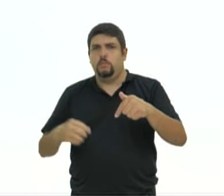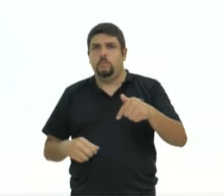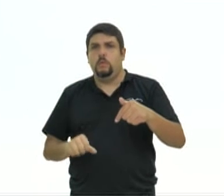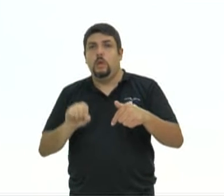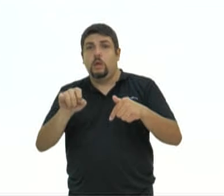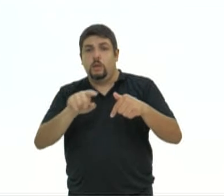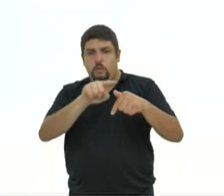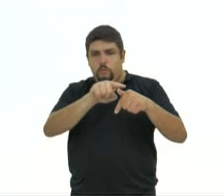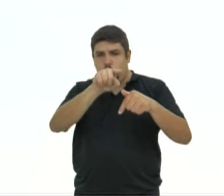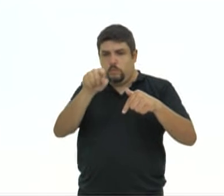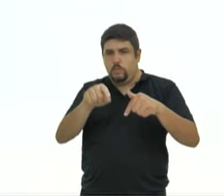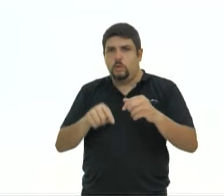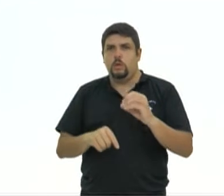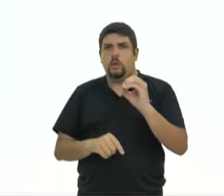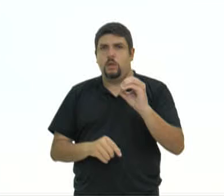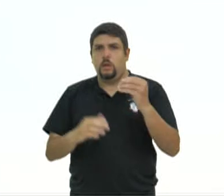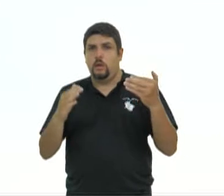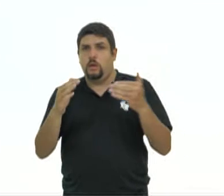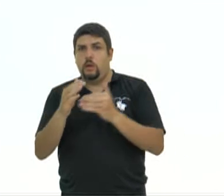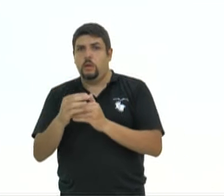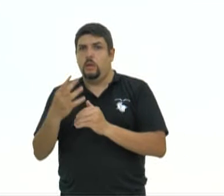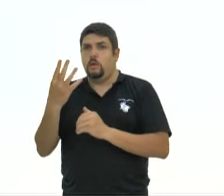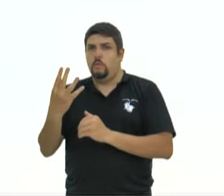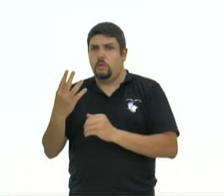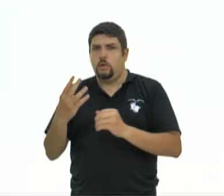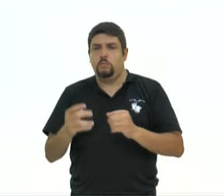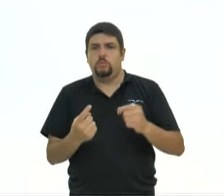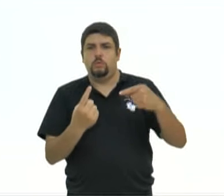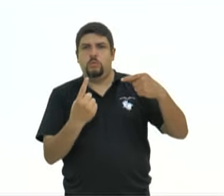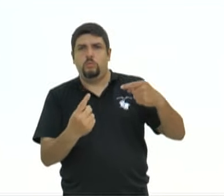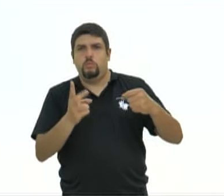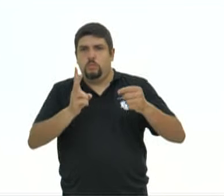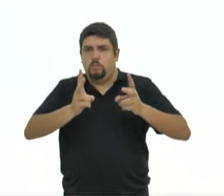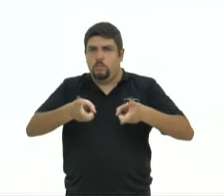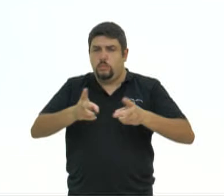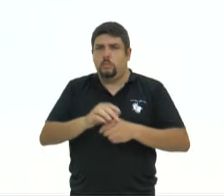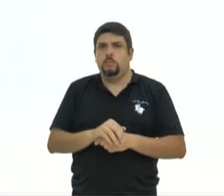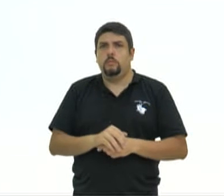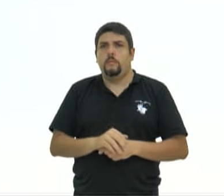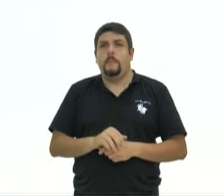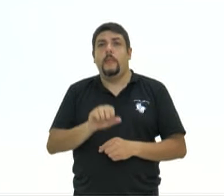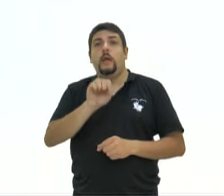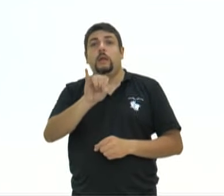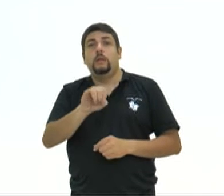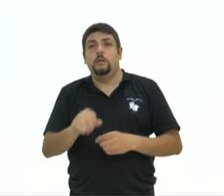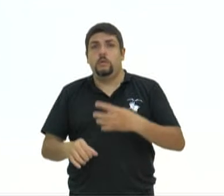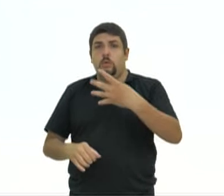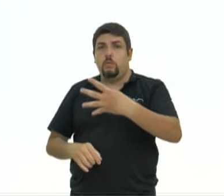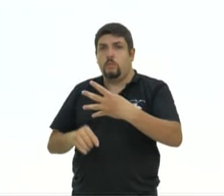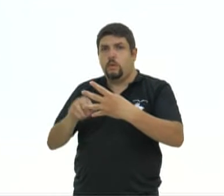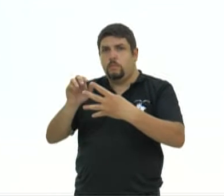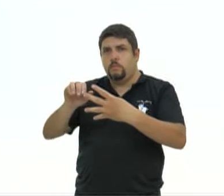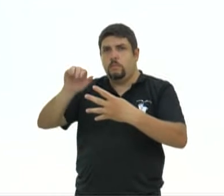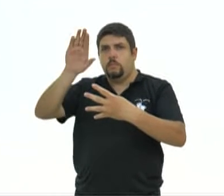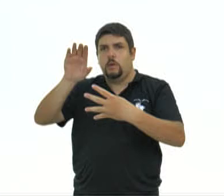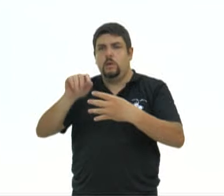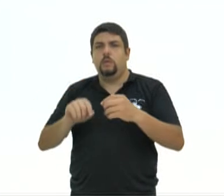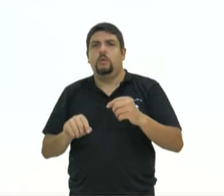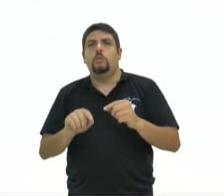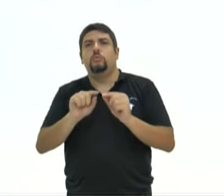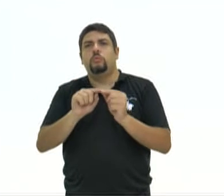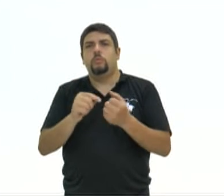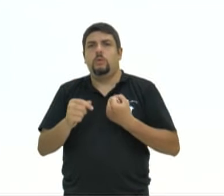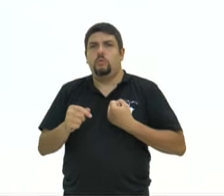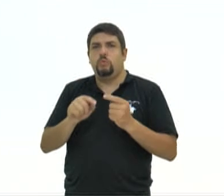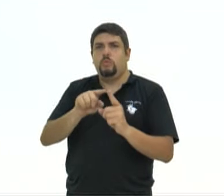entre 0 e 4, a gente mantém a casa original. Né? Agora, se ela passa de 4, eu posso colocar aqui a casa seguinte.